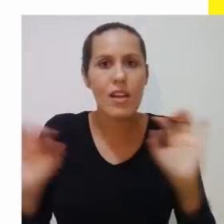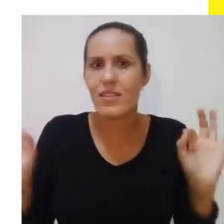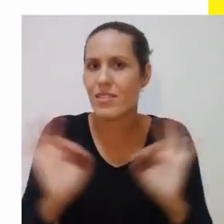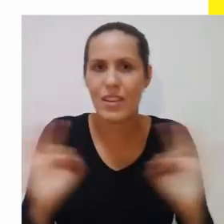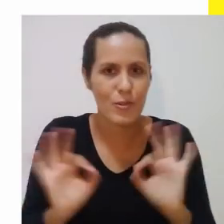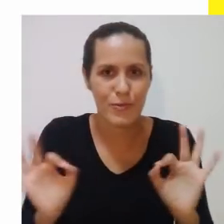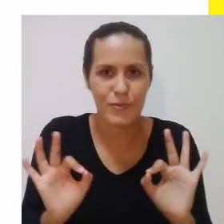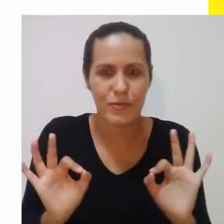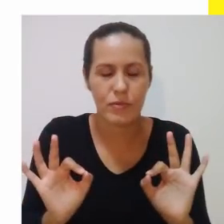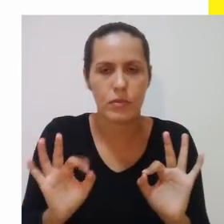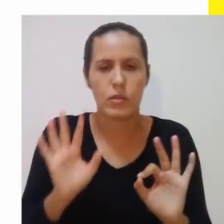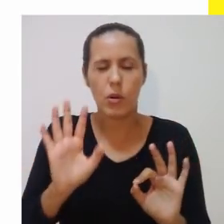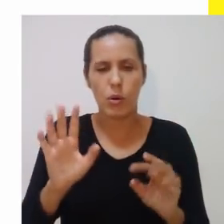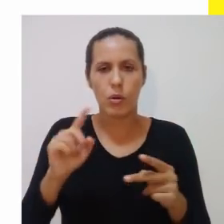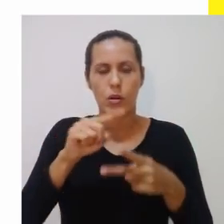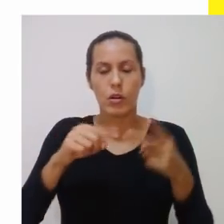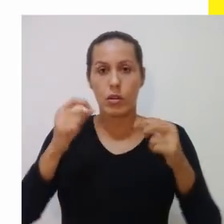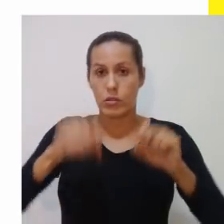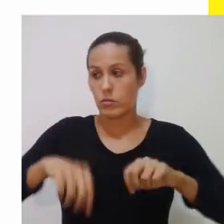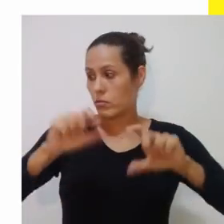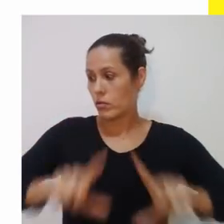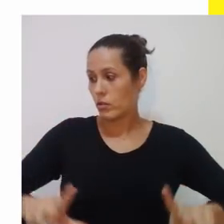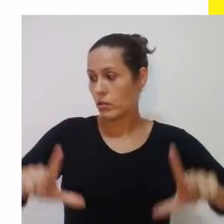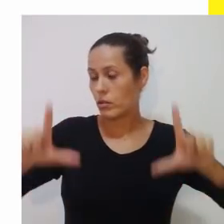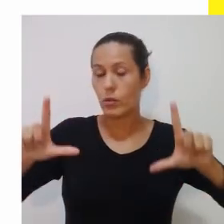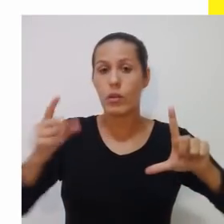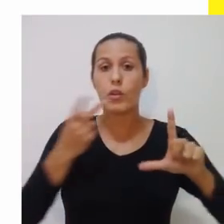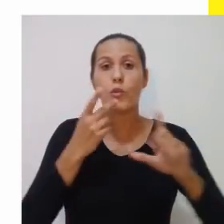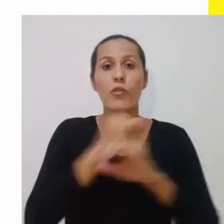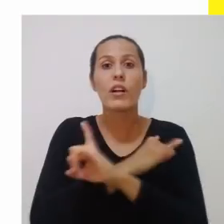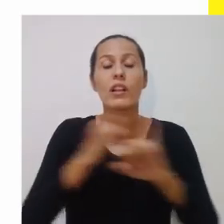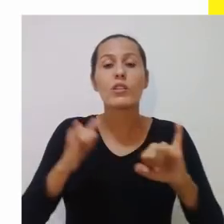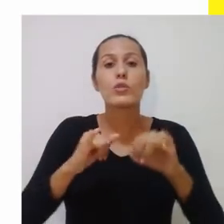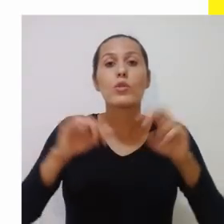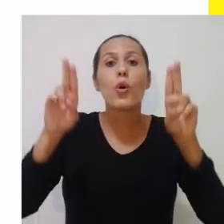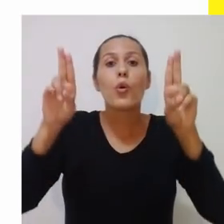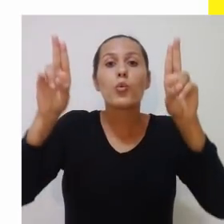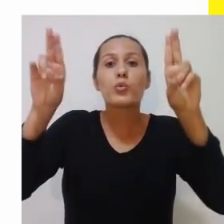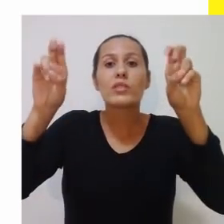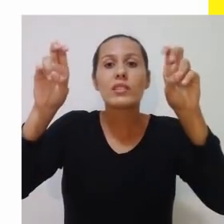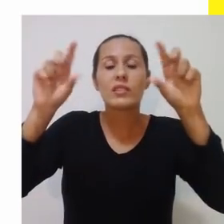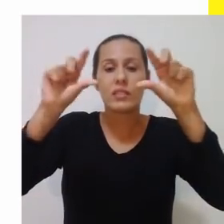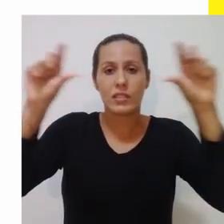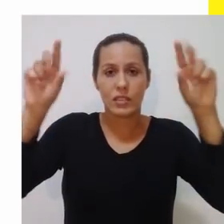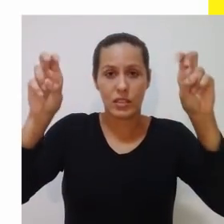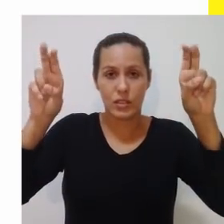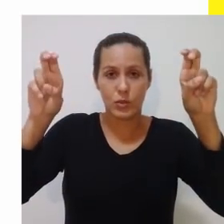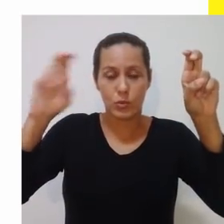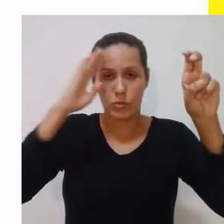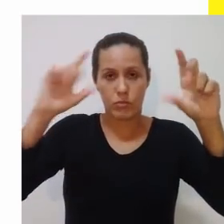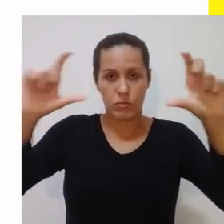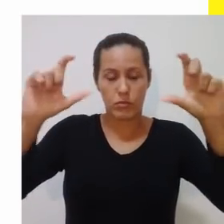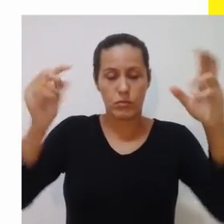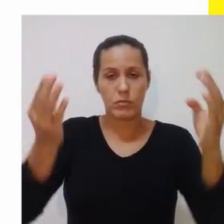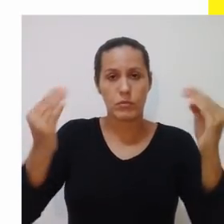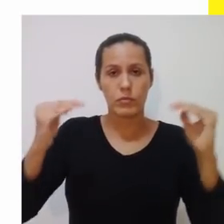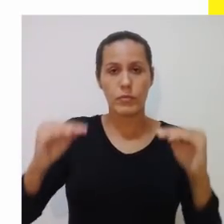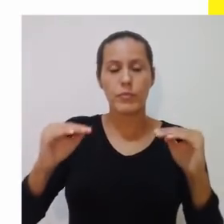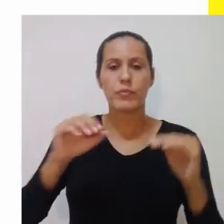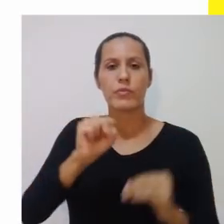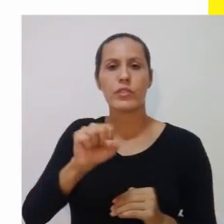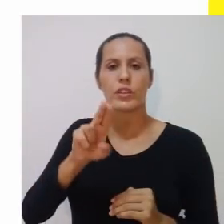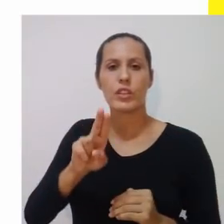importantes. Eu estou colocando, olha a tela cheia agora, o título do texto e o subtítulo também, como